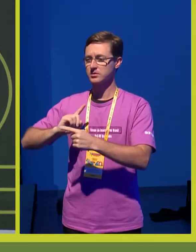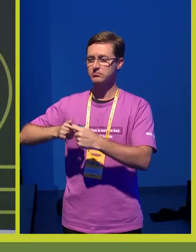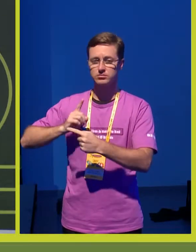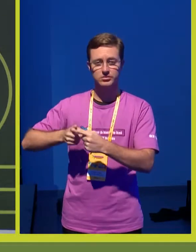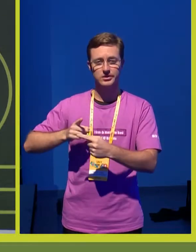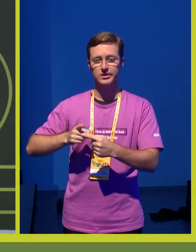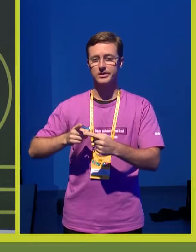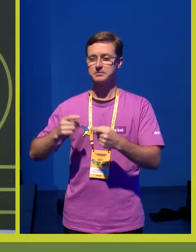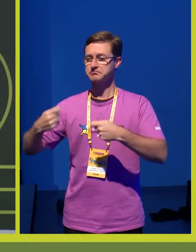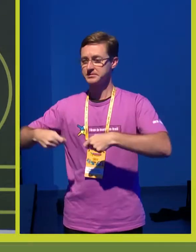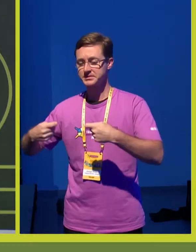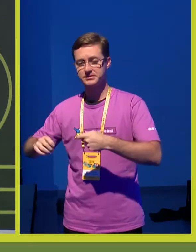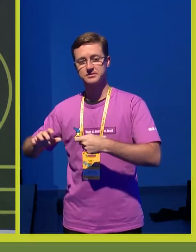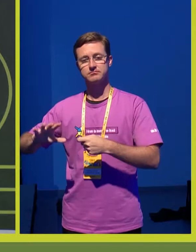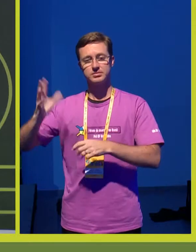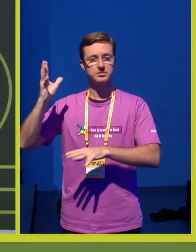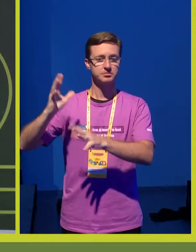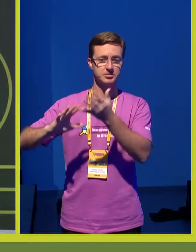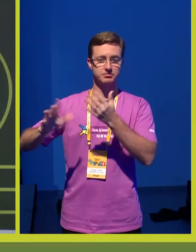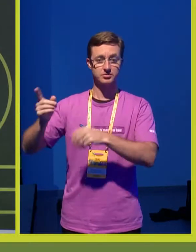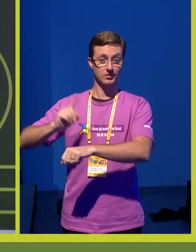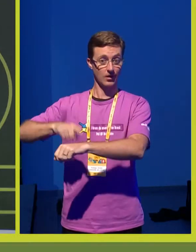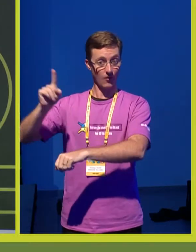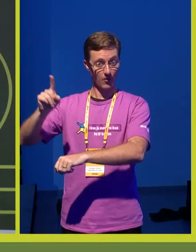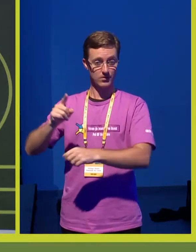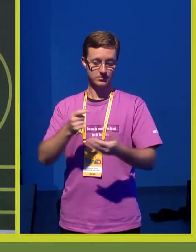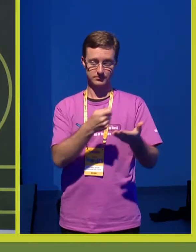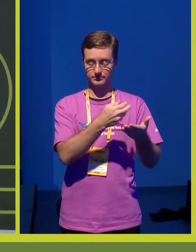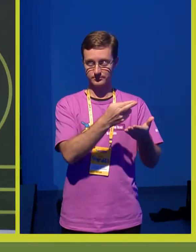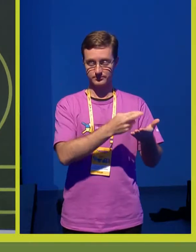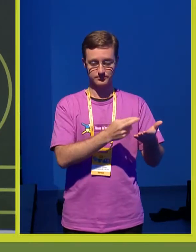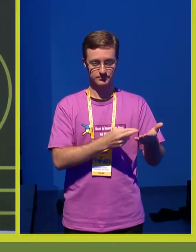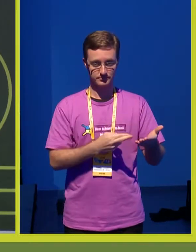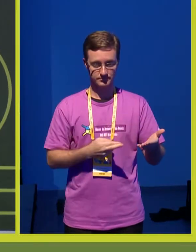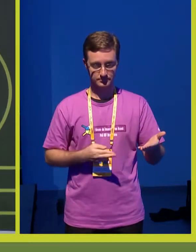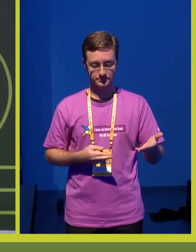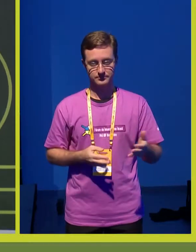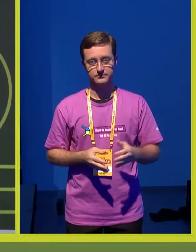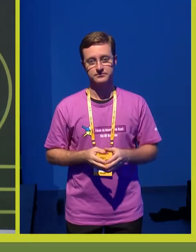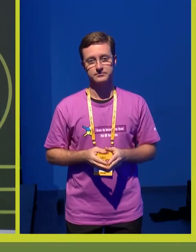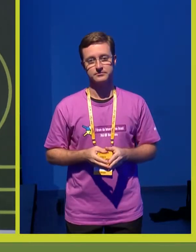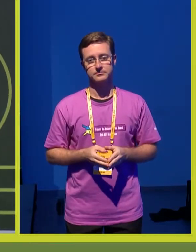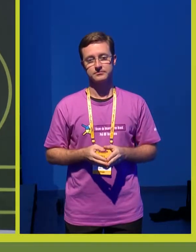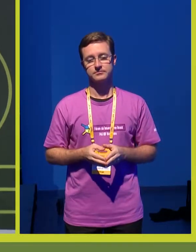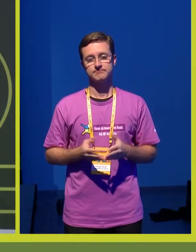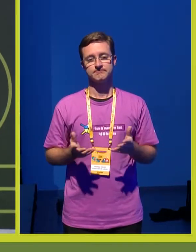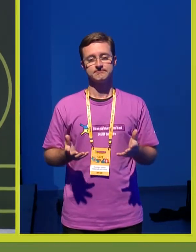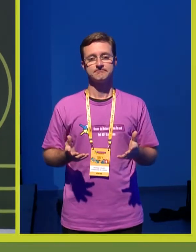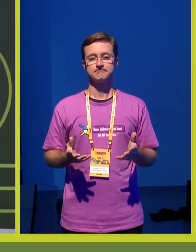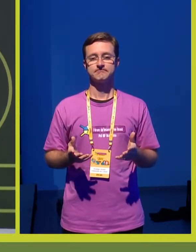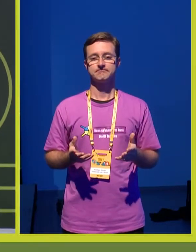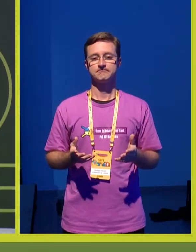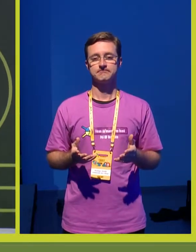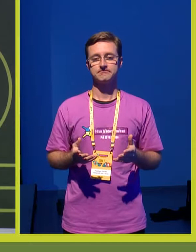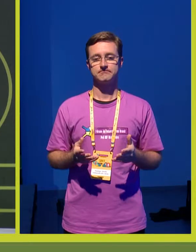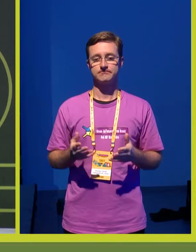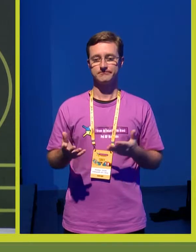que foi necessário naquele momento já obter e captar aquelas informações e